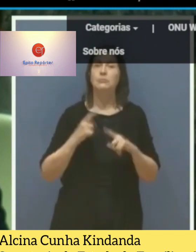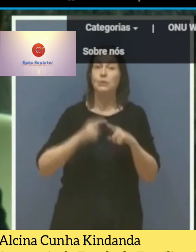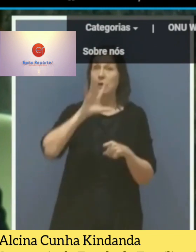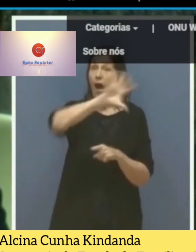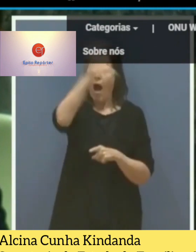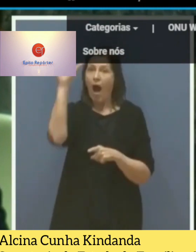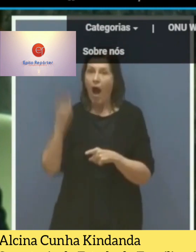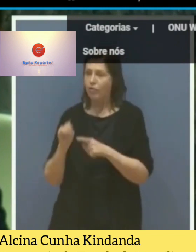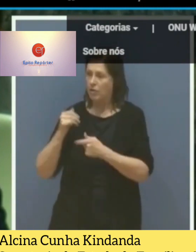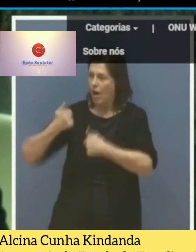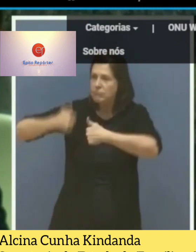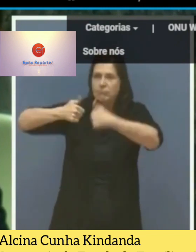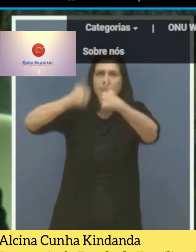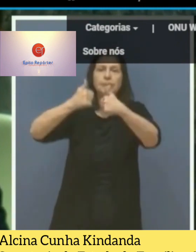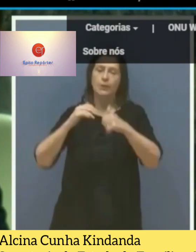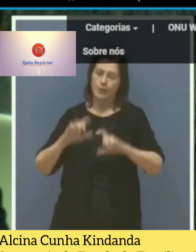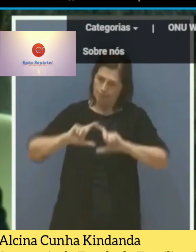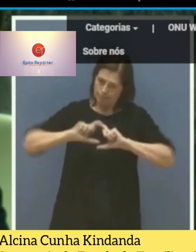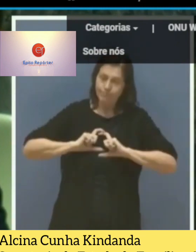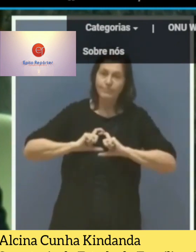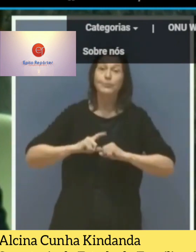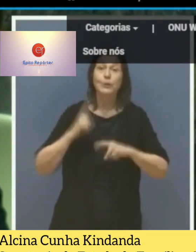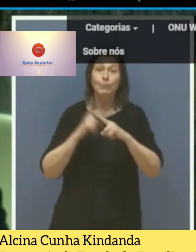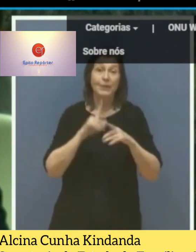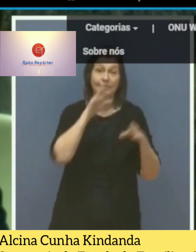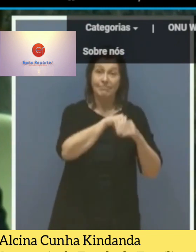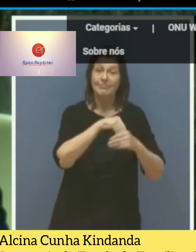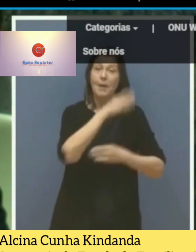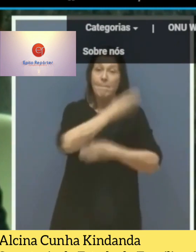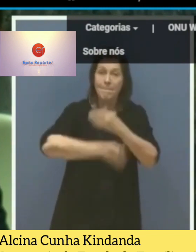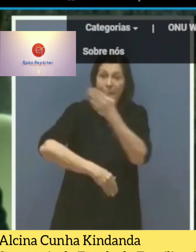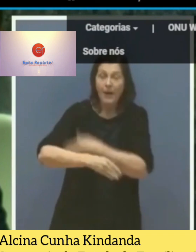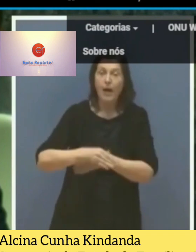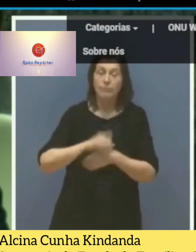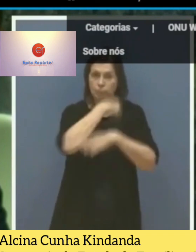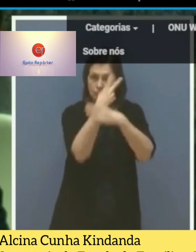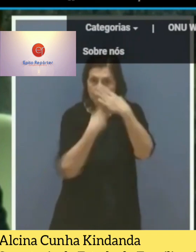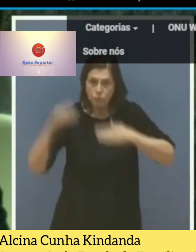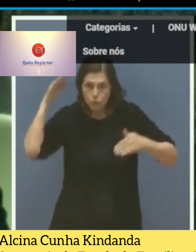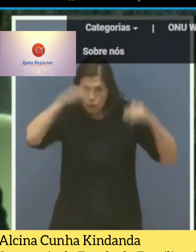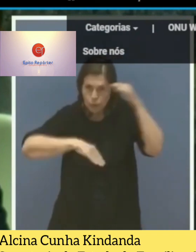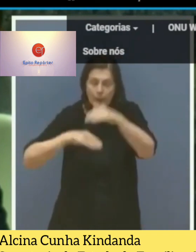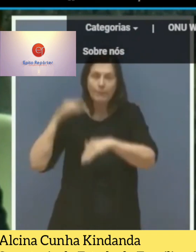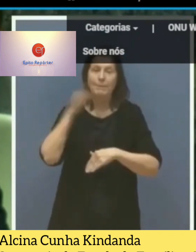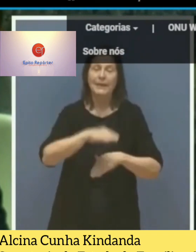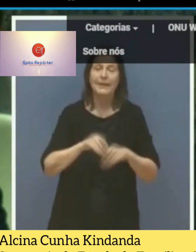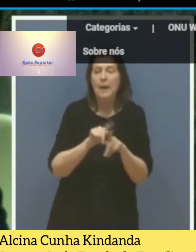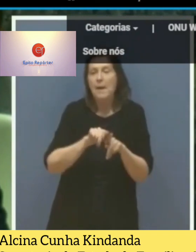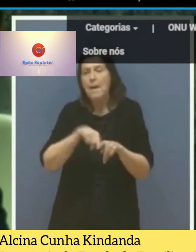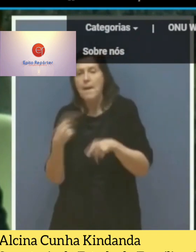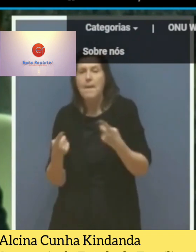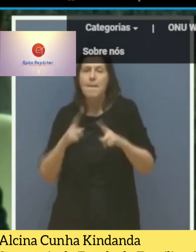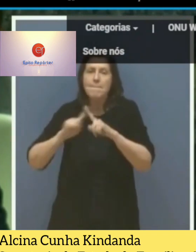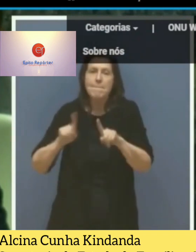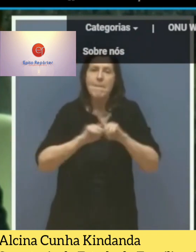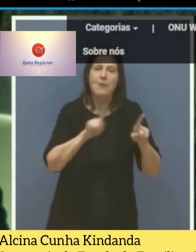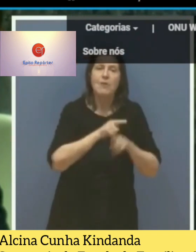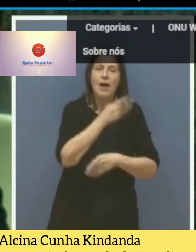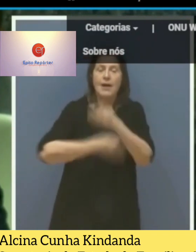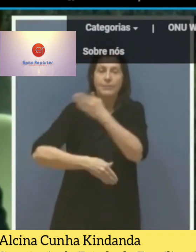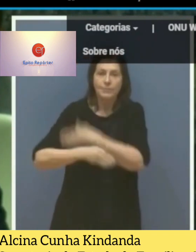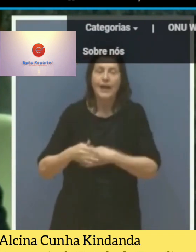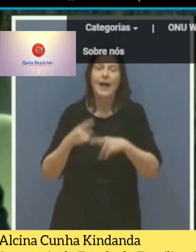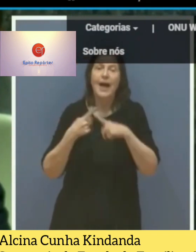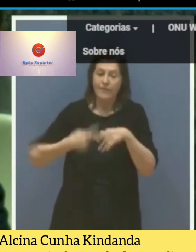jogos olímpicos nas modalidades natação para atletismo e futebol para amputados neste momento